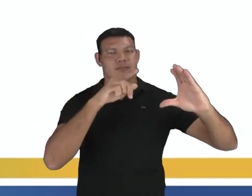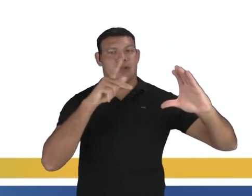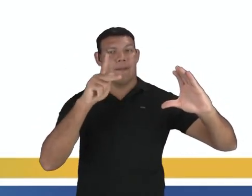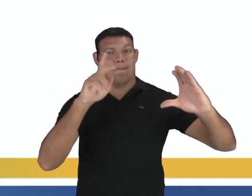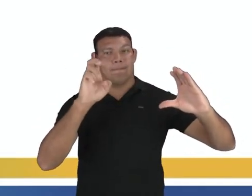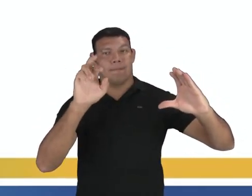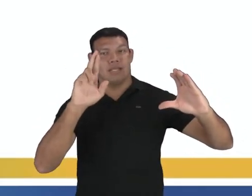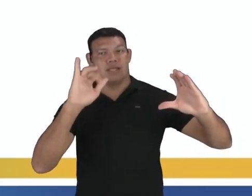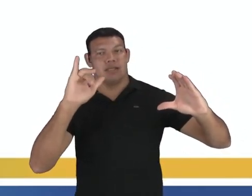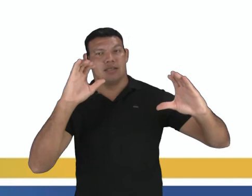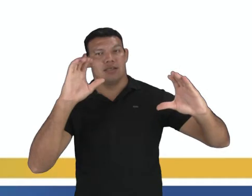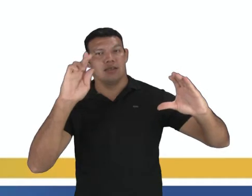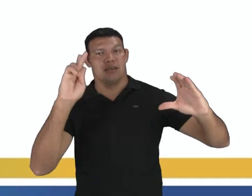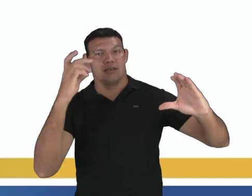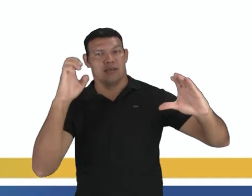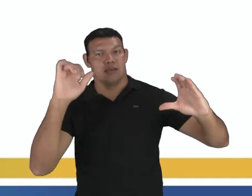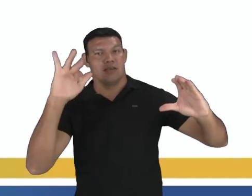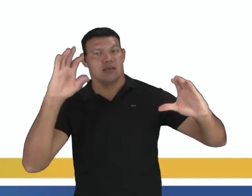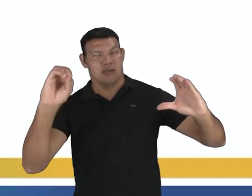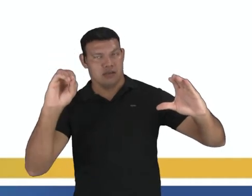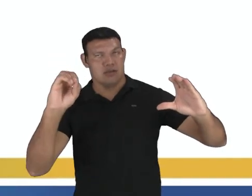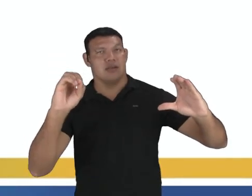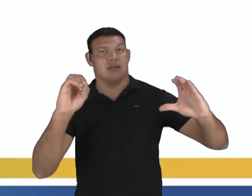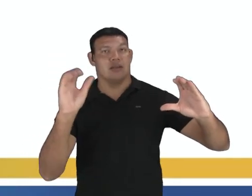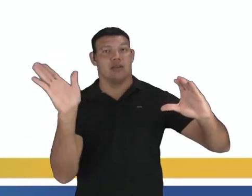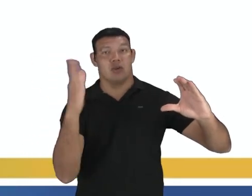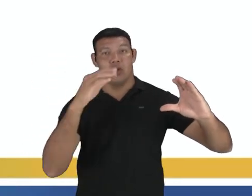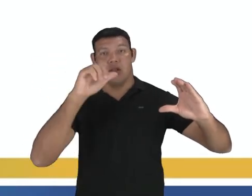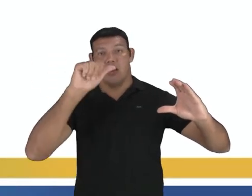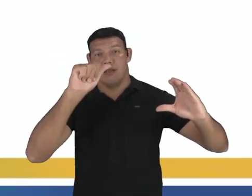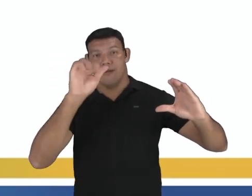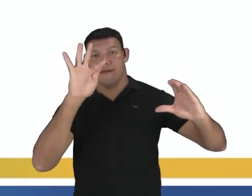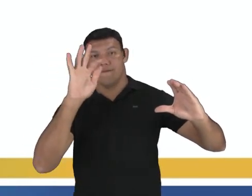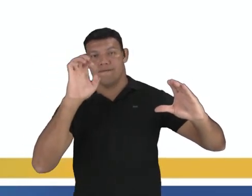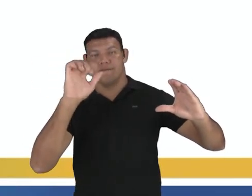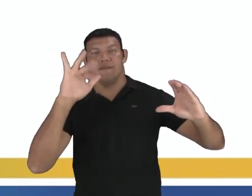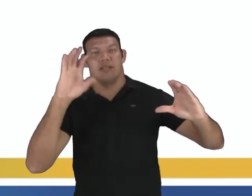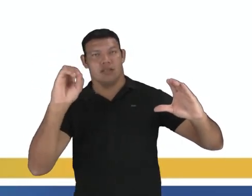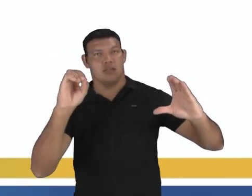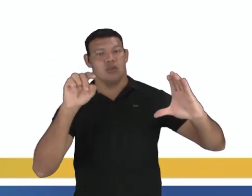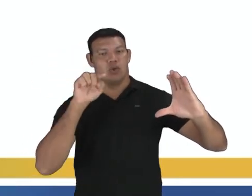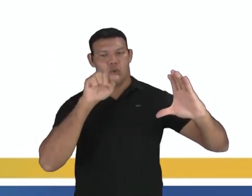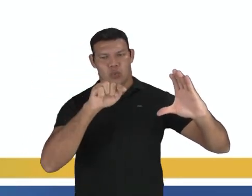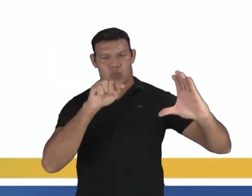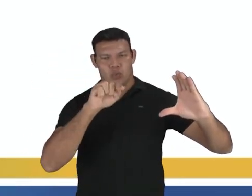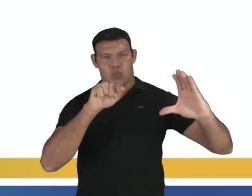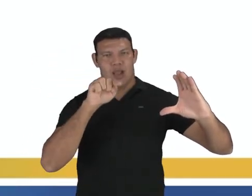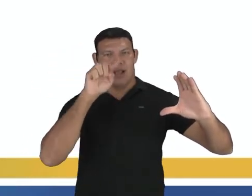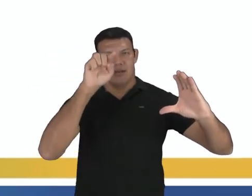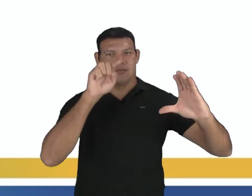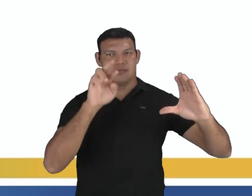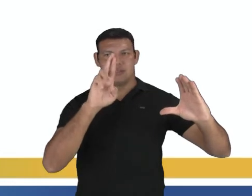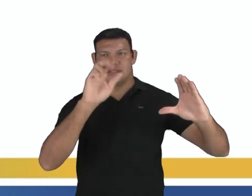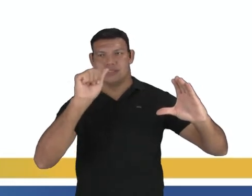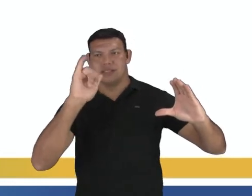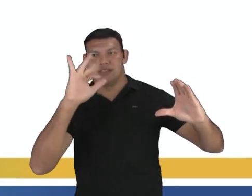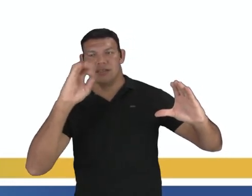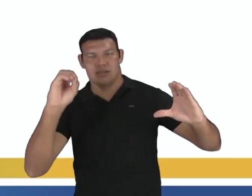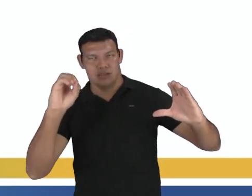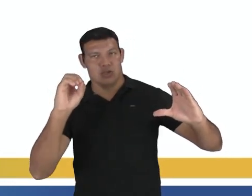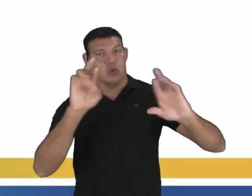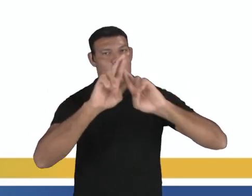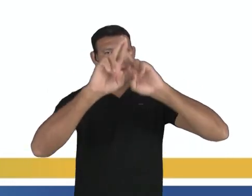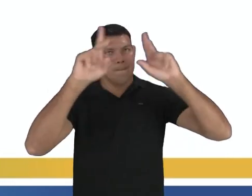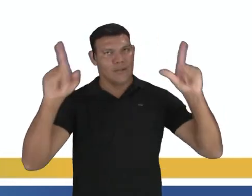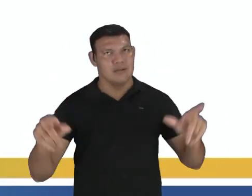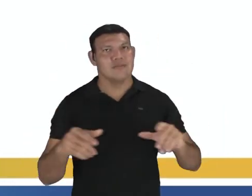e afélio, ou seja, distante, eu vou ter raios diferentes. E se eu for medir em qualquer ponto, vai ter vários raios diferentes ali. Então, a ideia desse